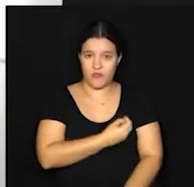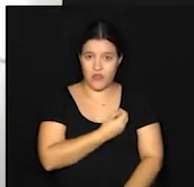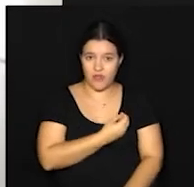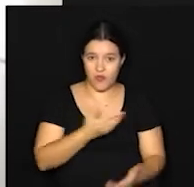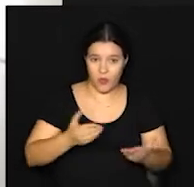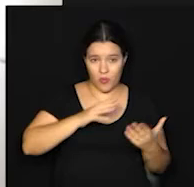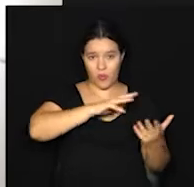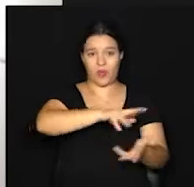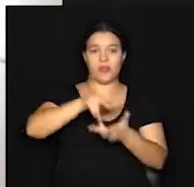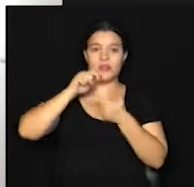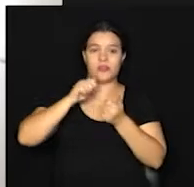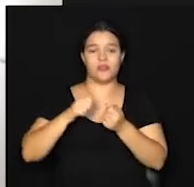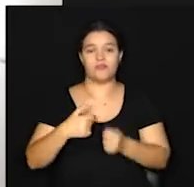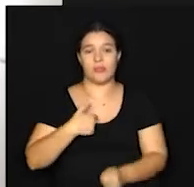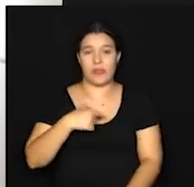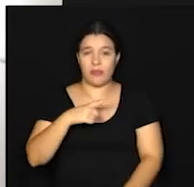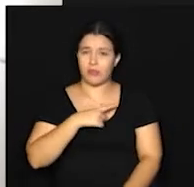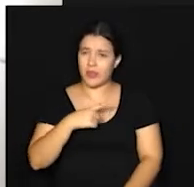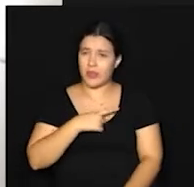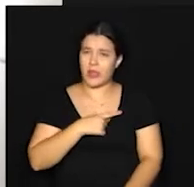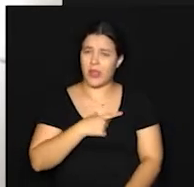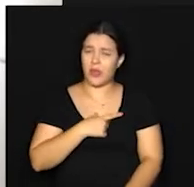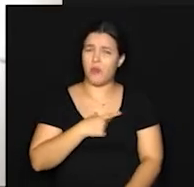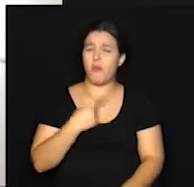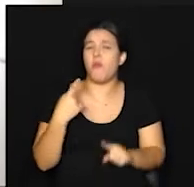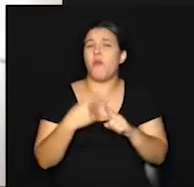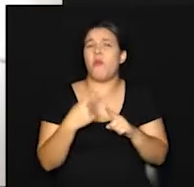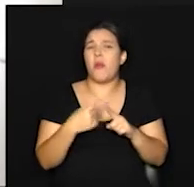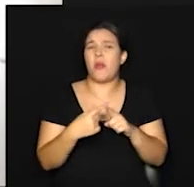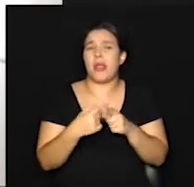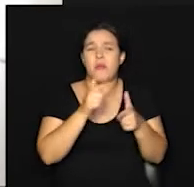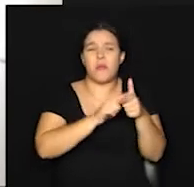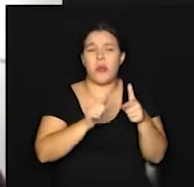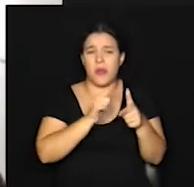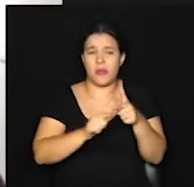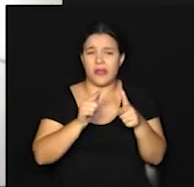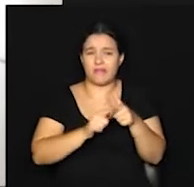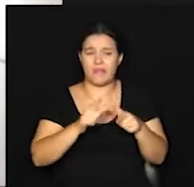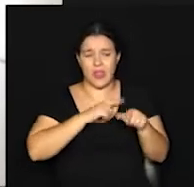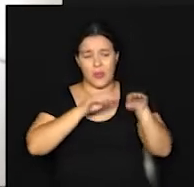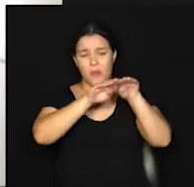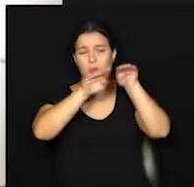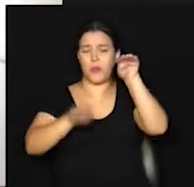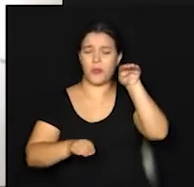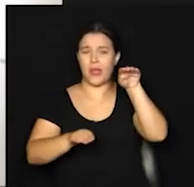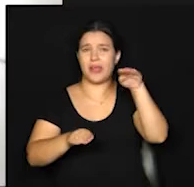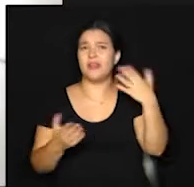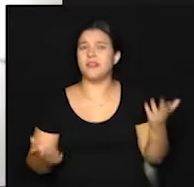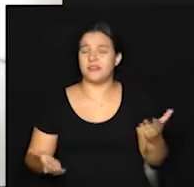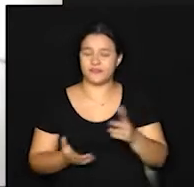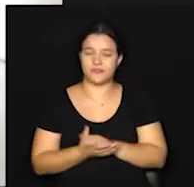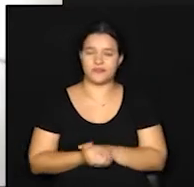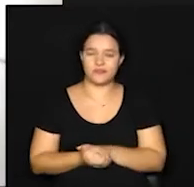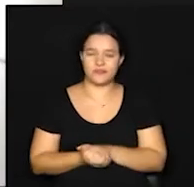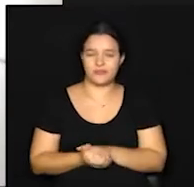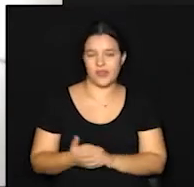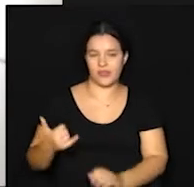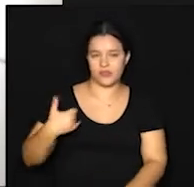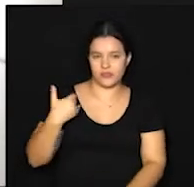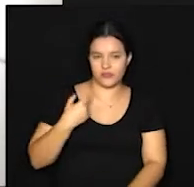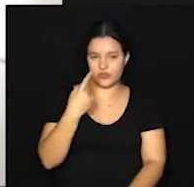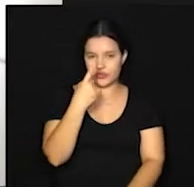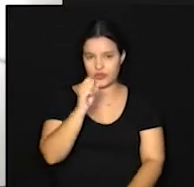mundial, eu tenho muitas questões do porquê as coisas acontecem e do porquê não mudam. E eu com 18 anos, eu